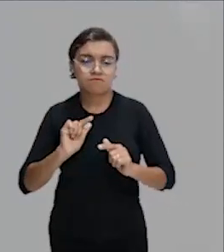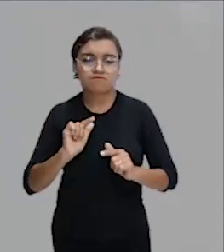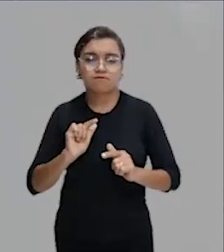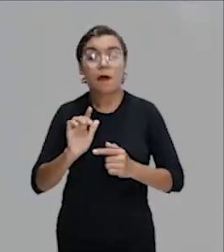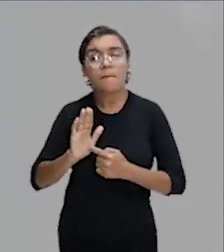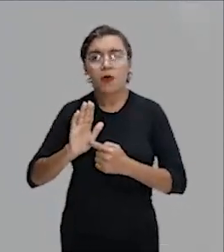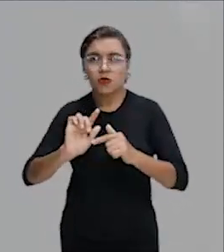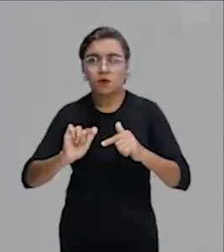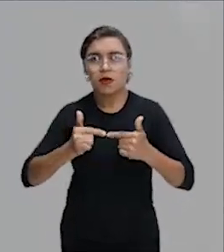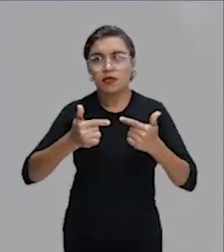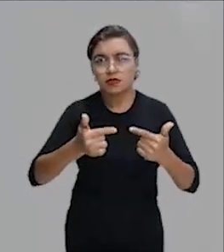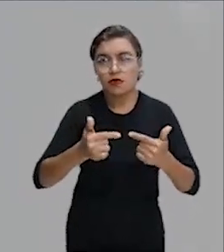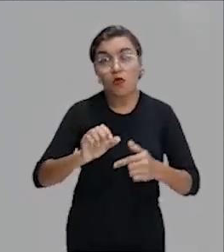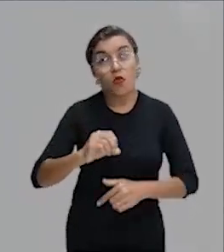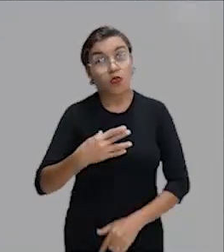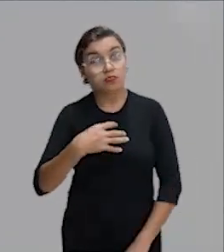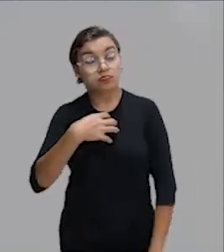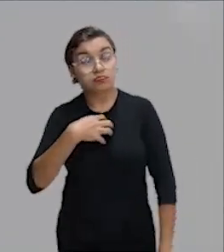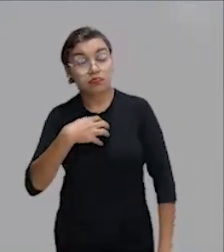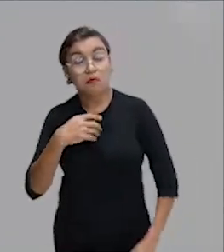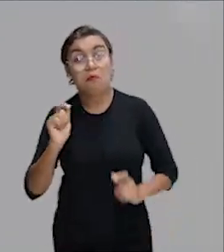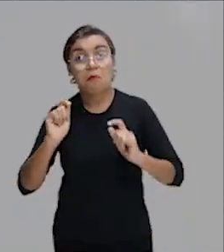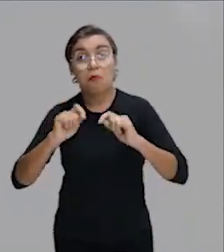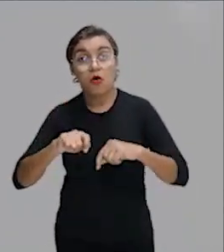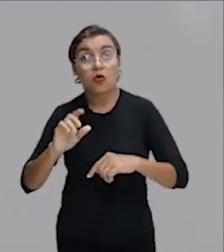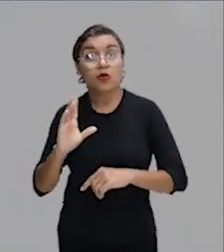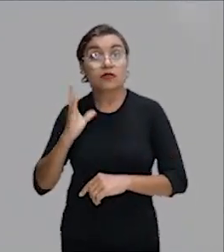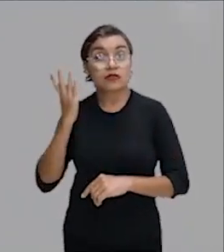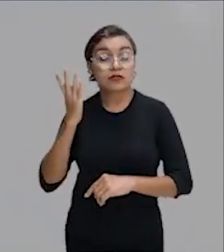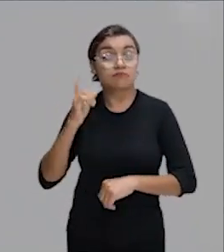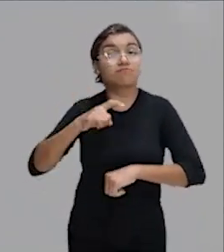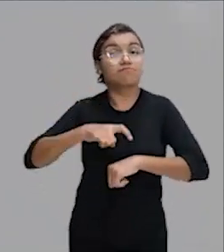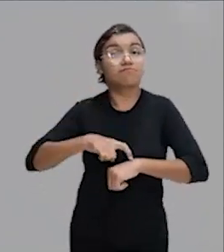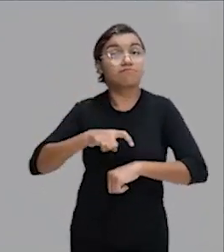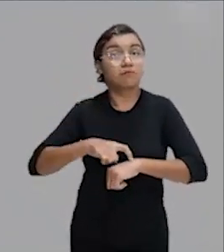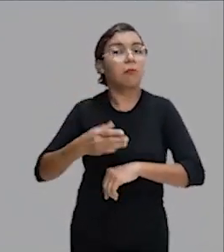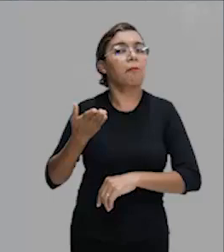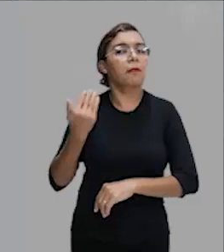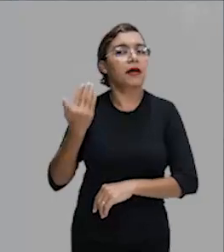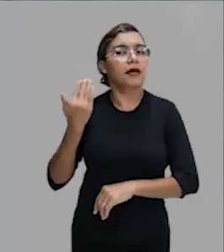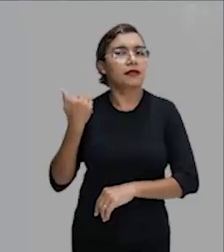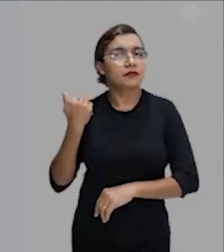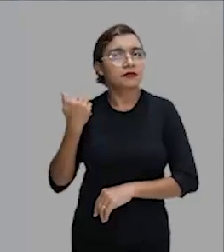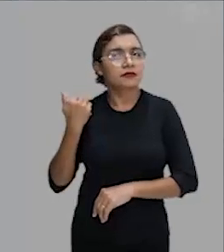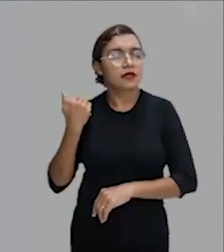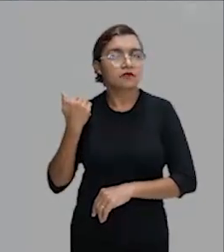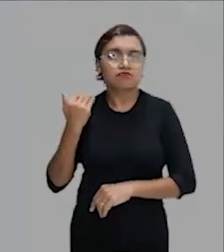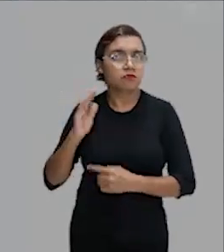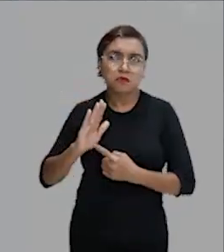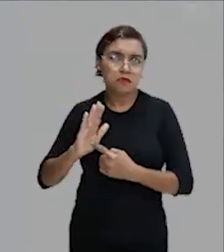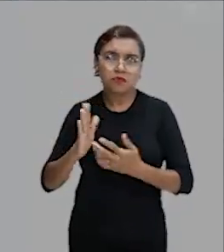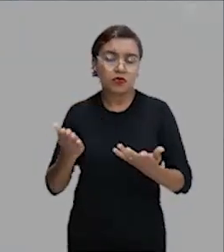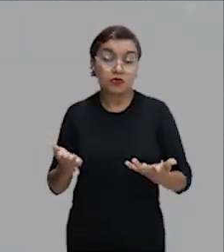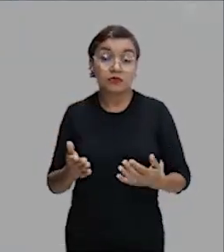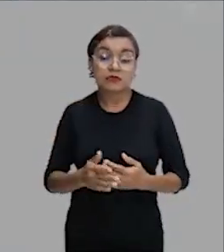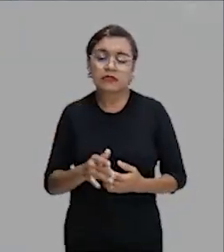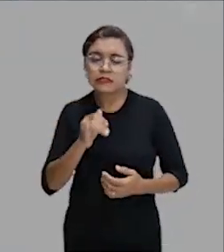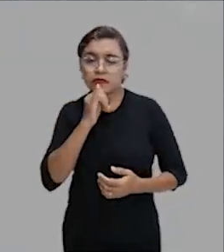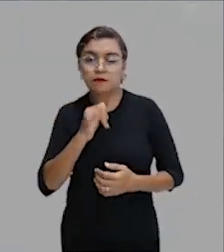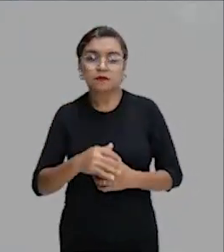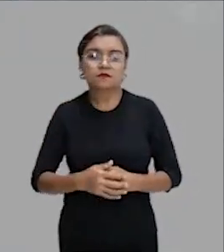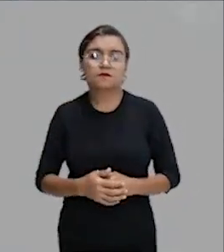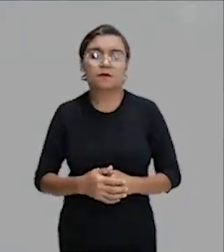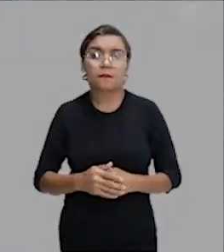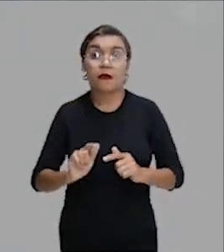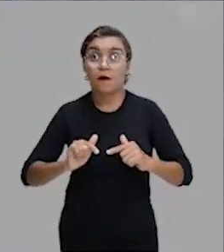um estado que pode ter ocorrido em um tempo passado não identificado. Então, por exemplo, é